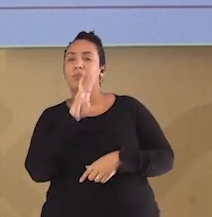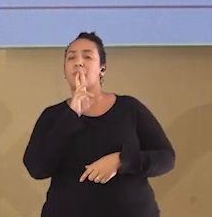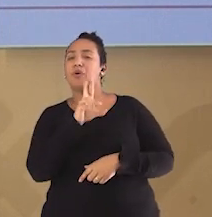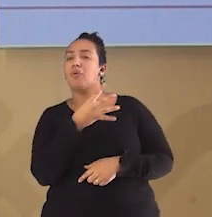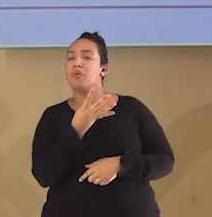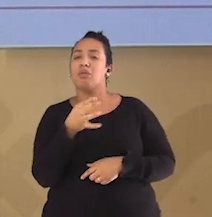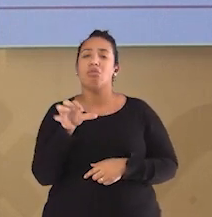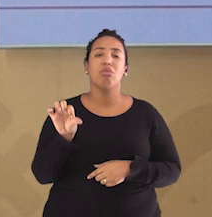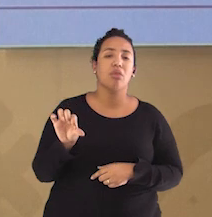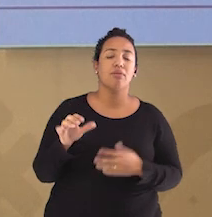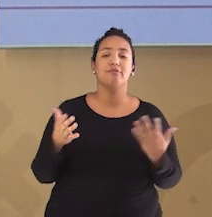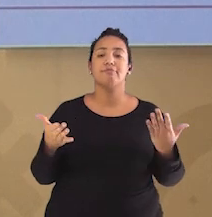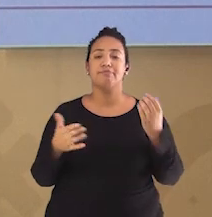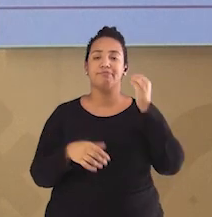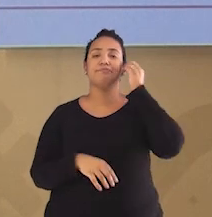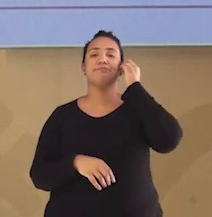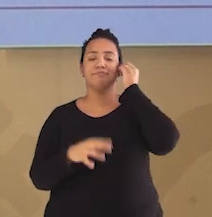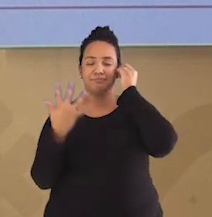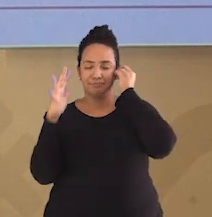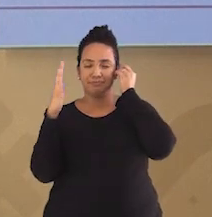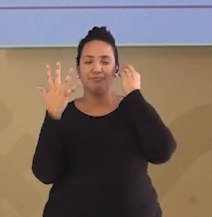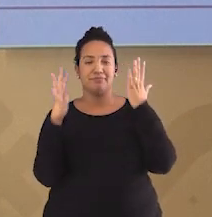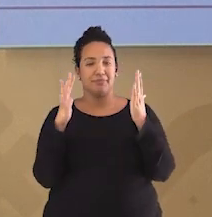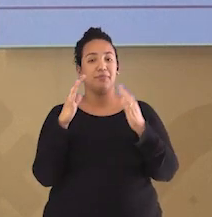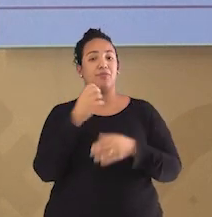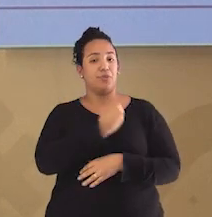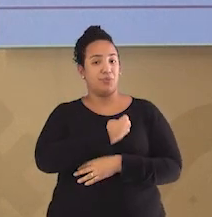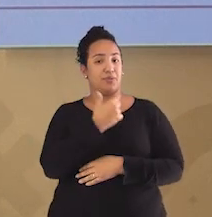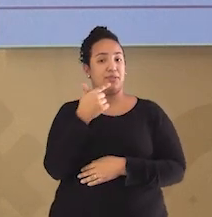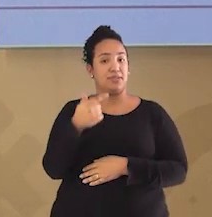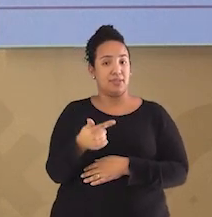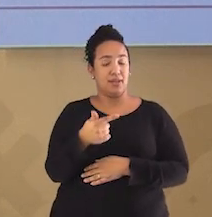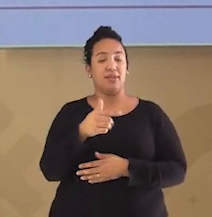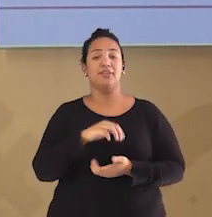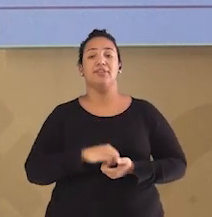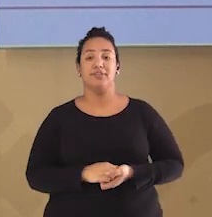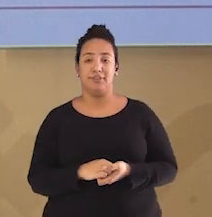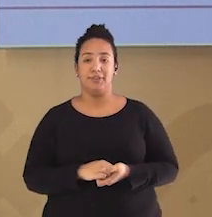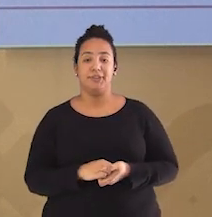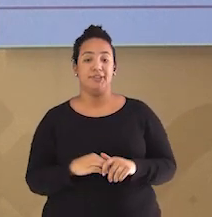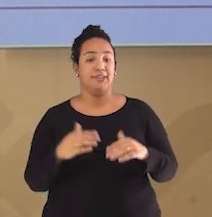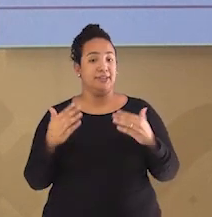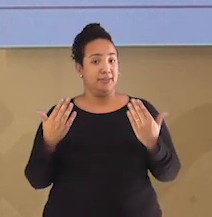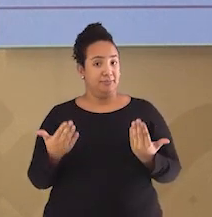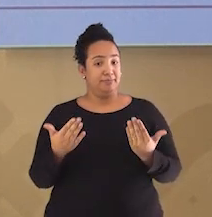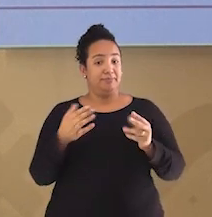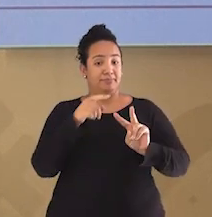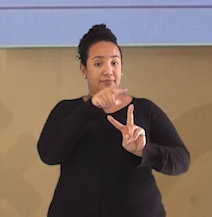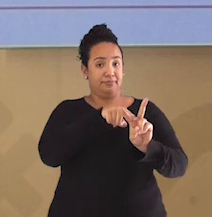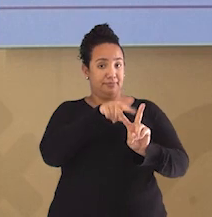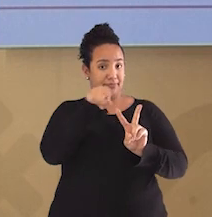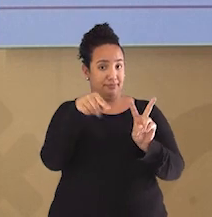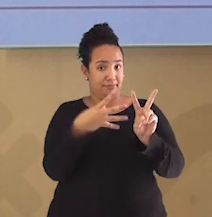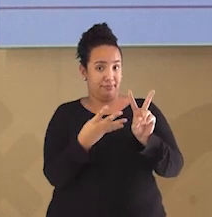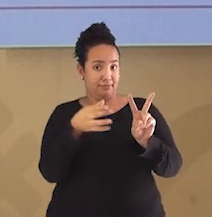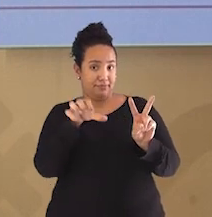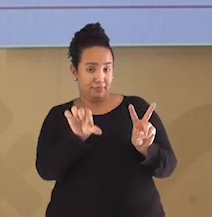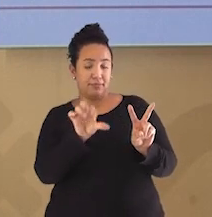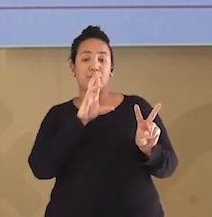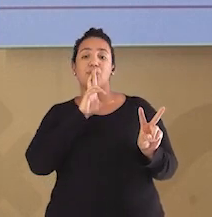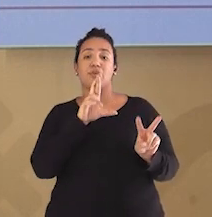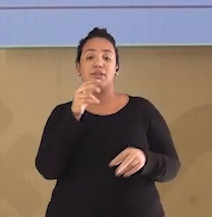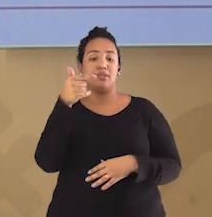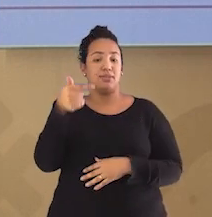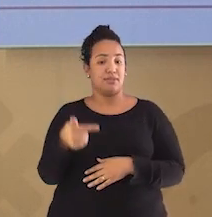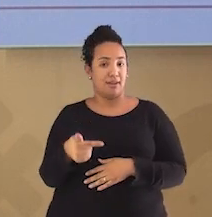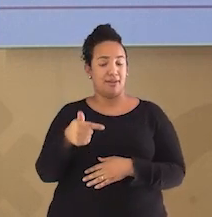mesmo dá 49? Muito bem, é o 7. Assim, a raiz quadrada de 49 é